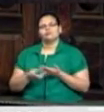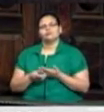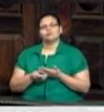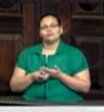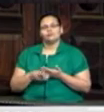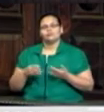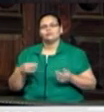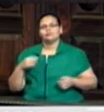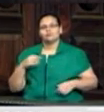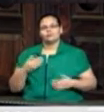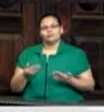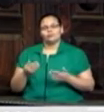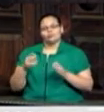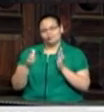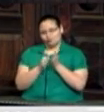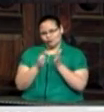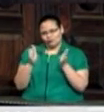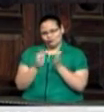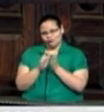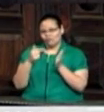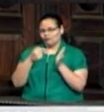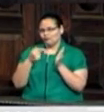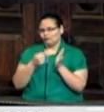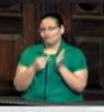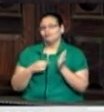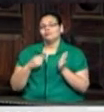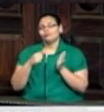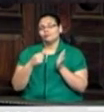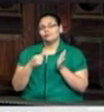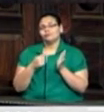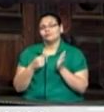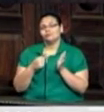em um determinado jornal,